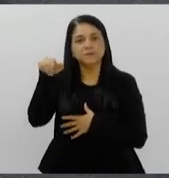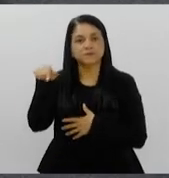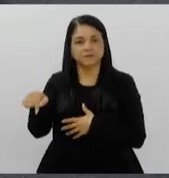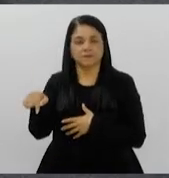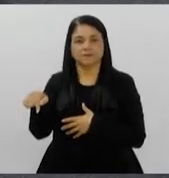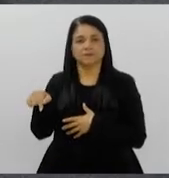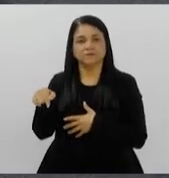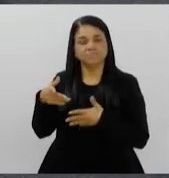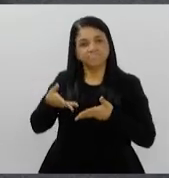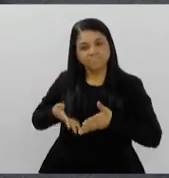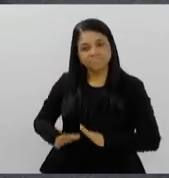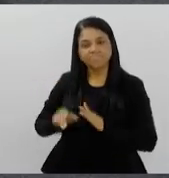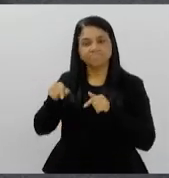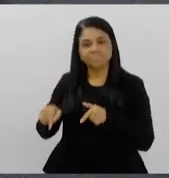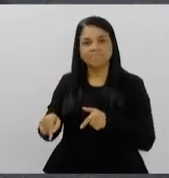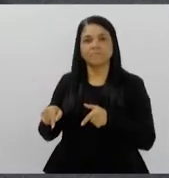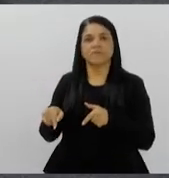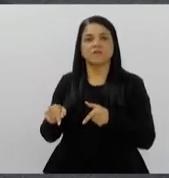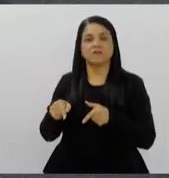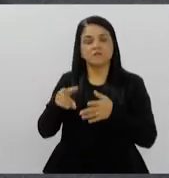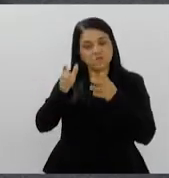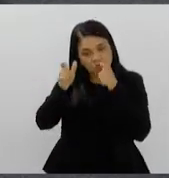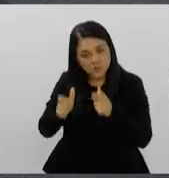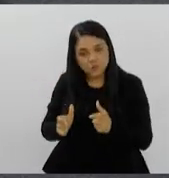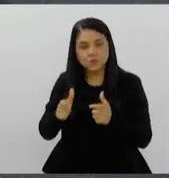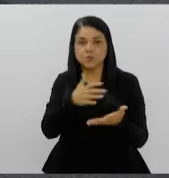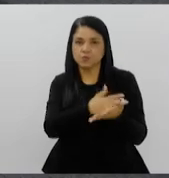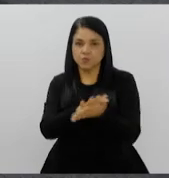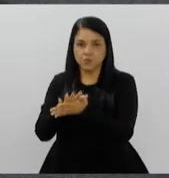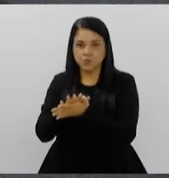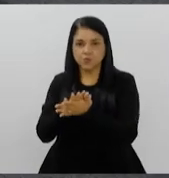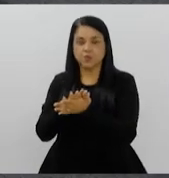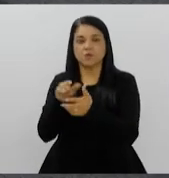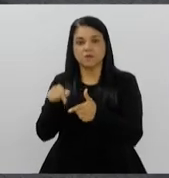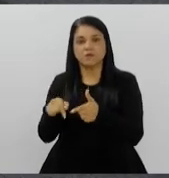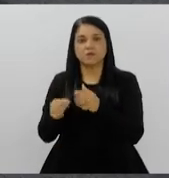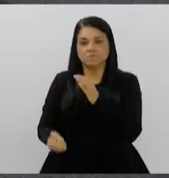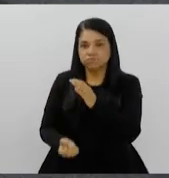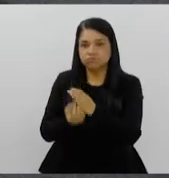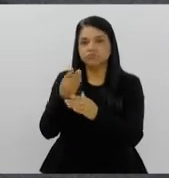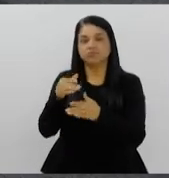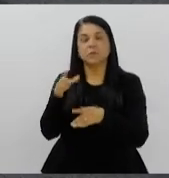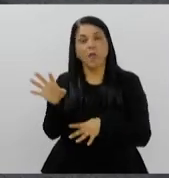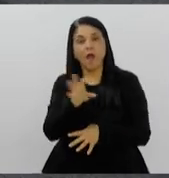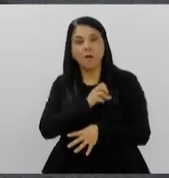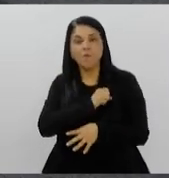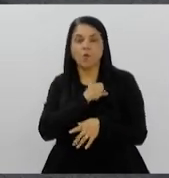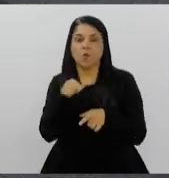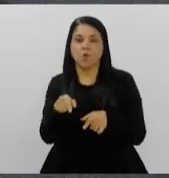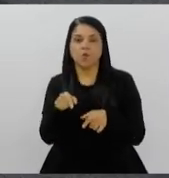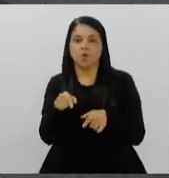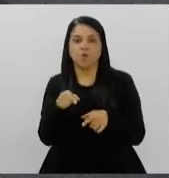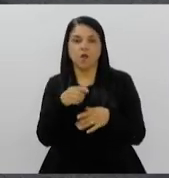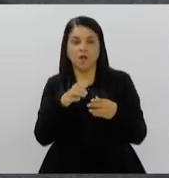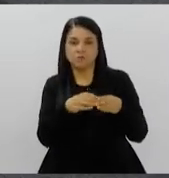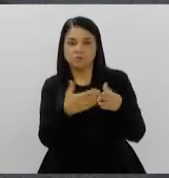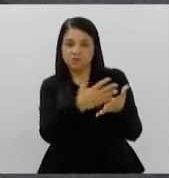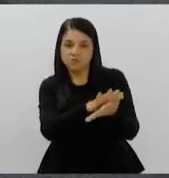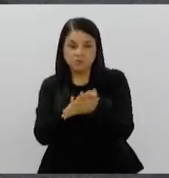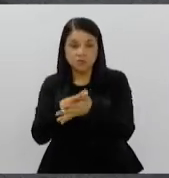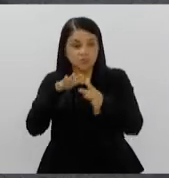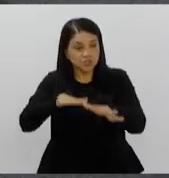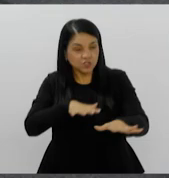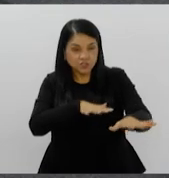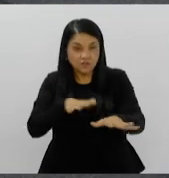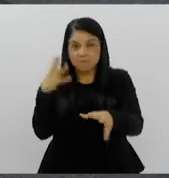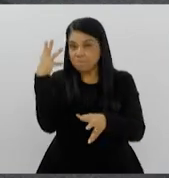as escolas estão estabelecidas e por amor à agremiação, e sem os quais o desfile belíssimo que nós